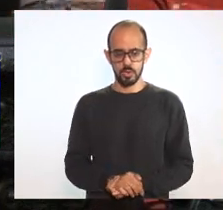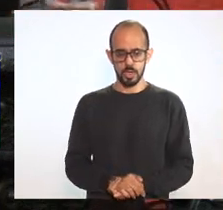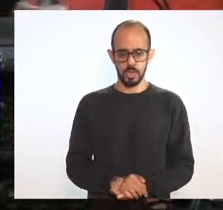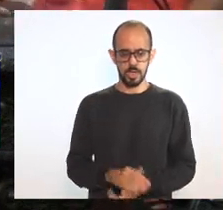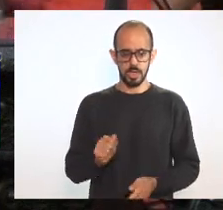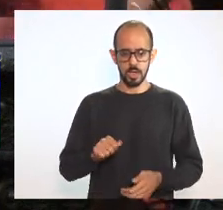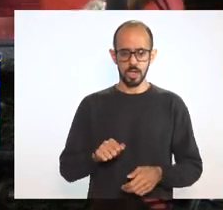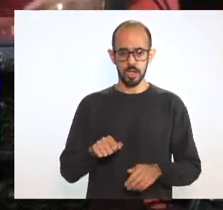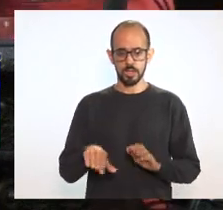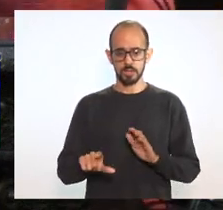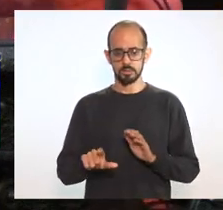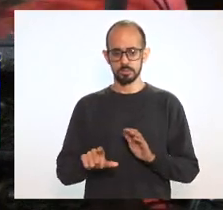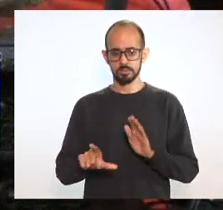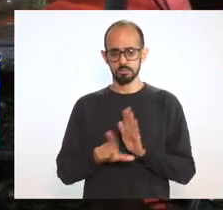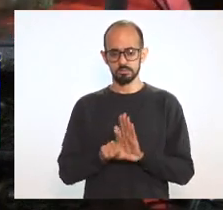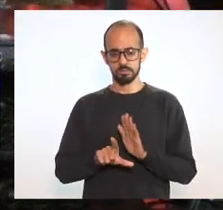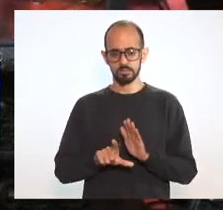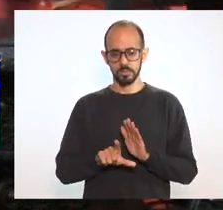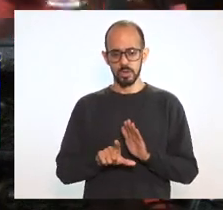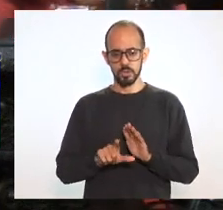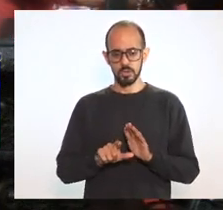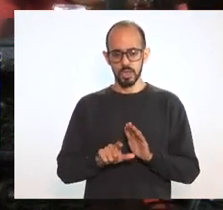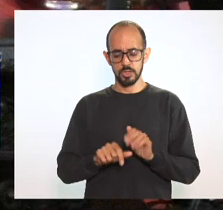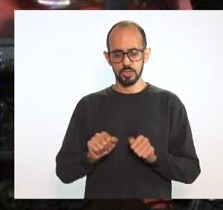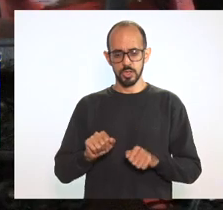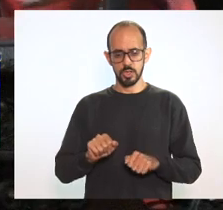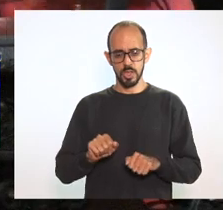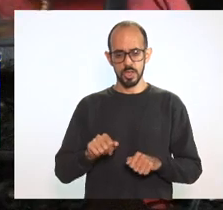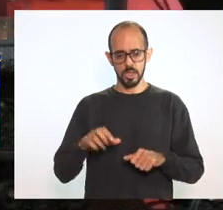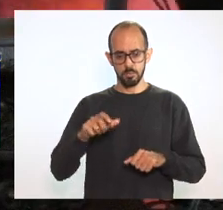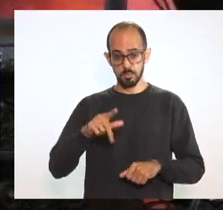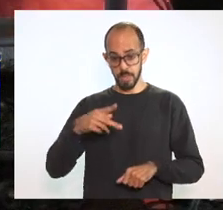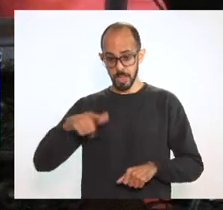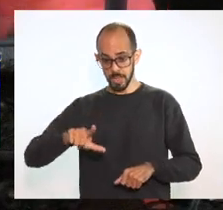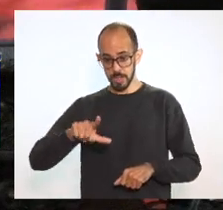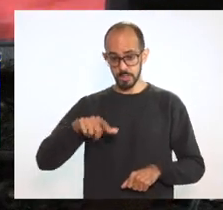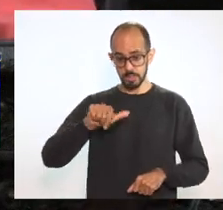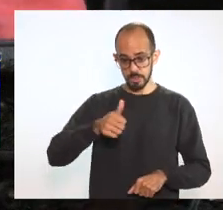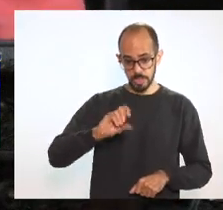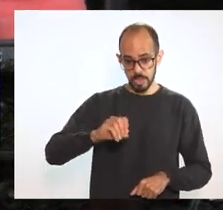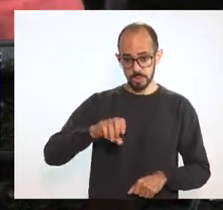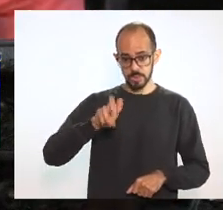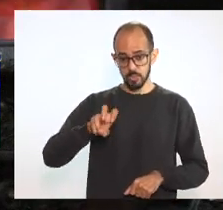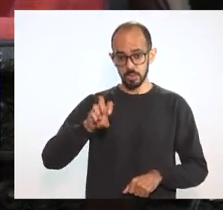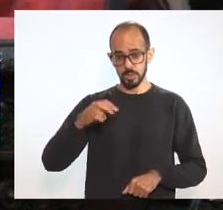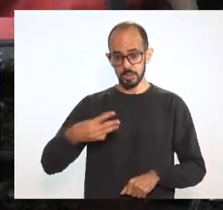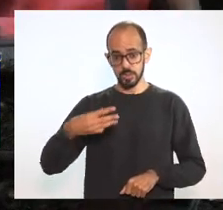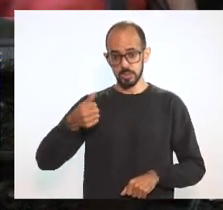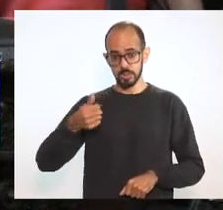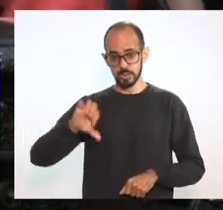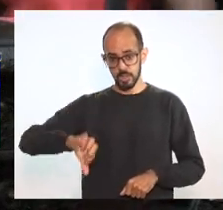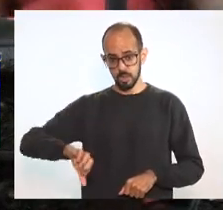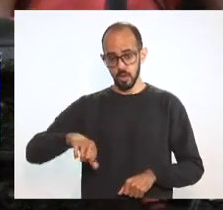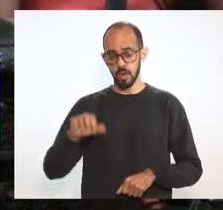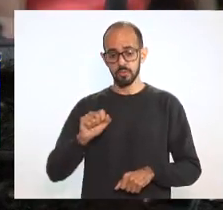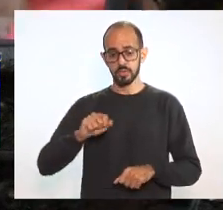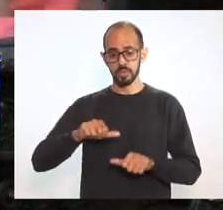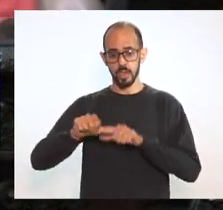47 do Regimento Interno, em tramitação ordinária, primeira discussão, projeto de lei 10.5319, de autoria do deputado Carlos Macedo, que altera a